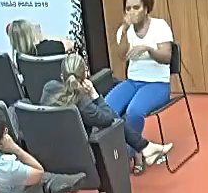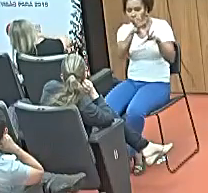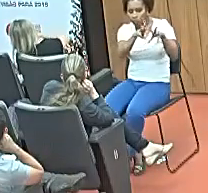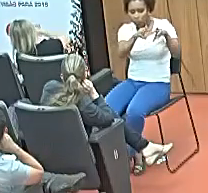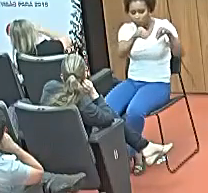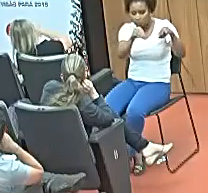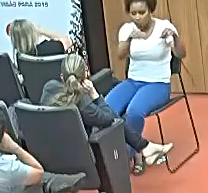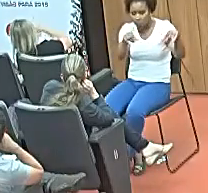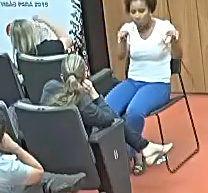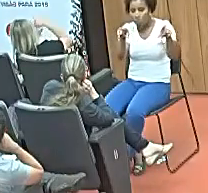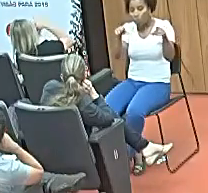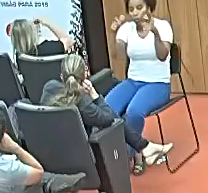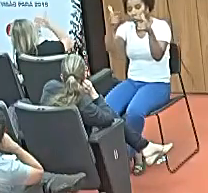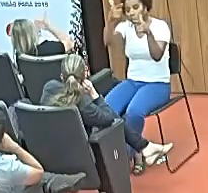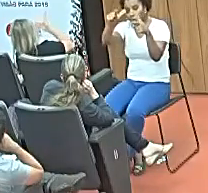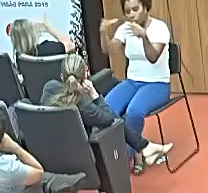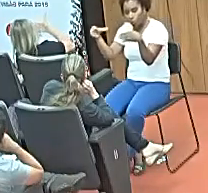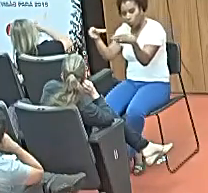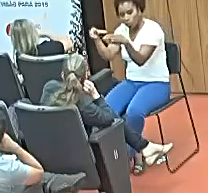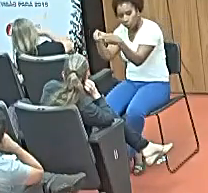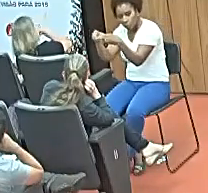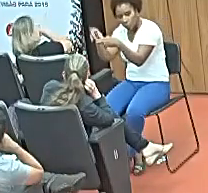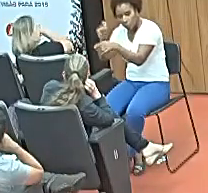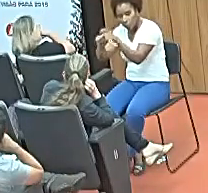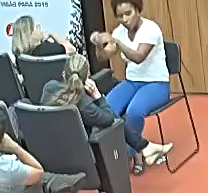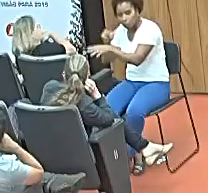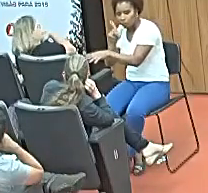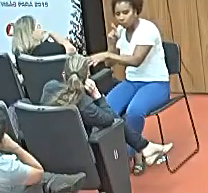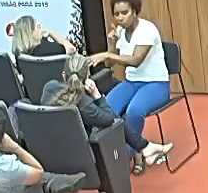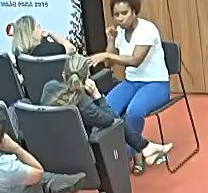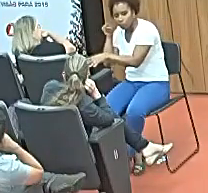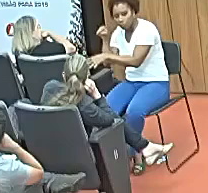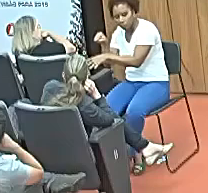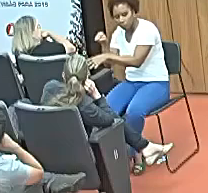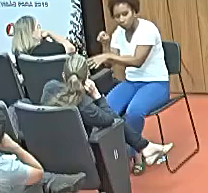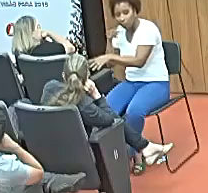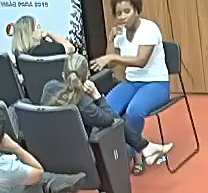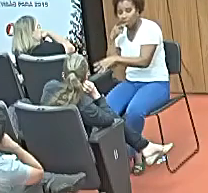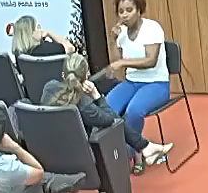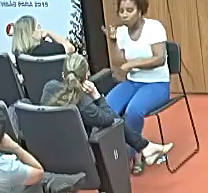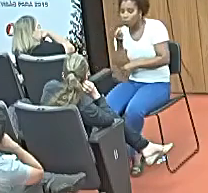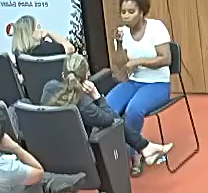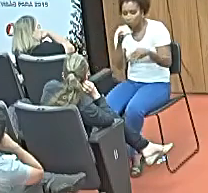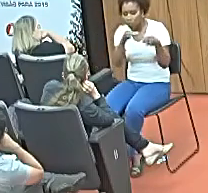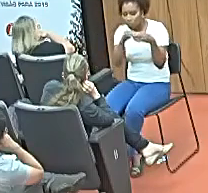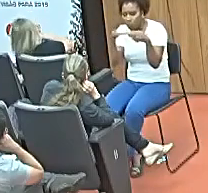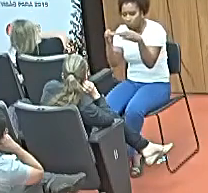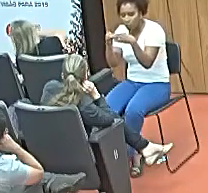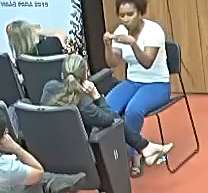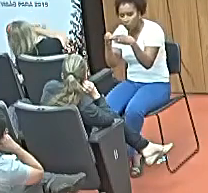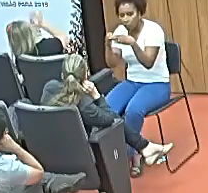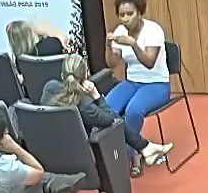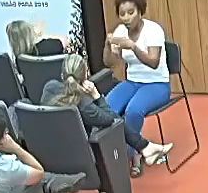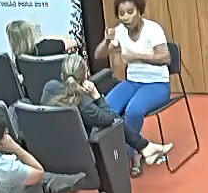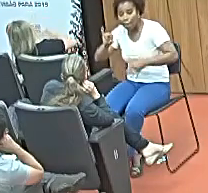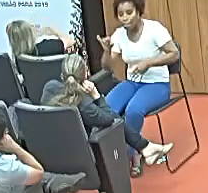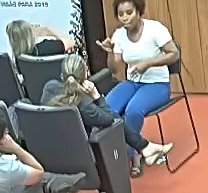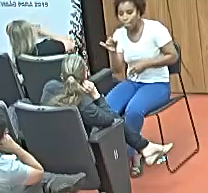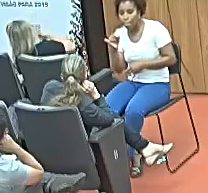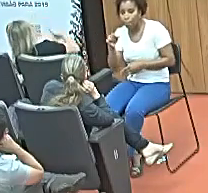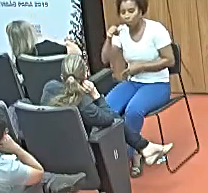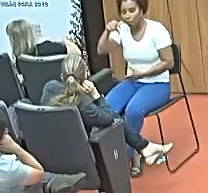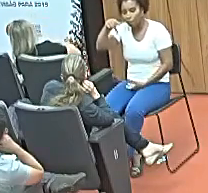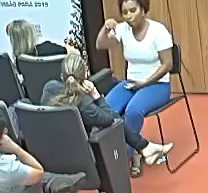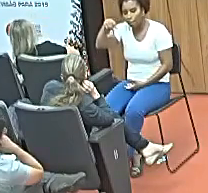como resultado as discussões foram apresentadas sugestões de alteração no ppa g e de recomendações ao poder